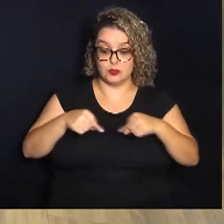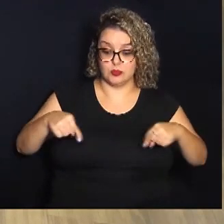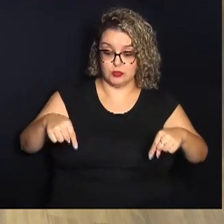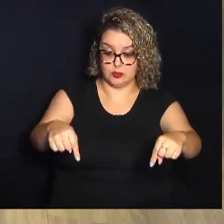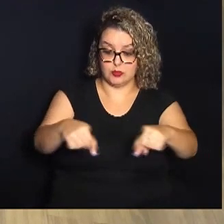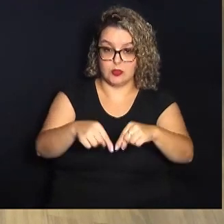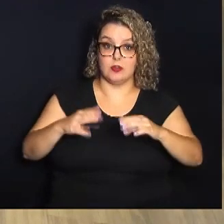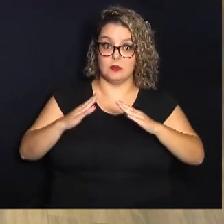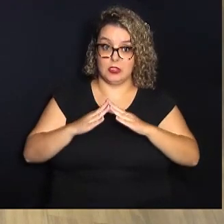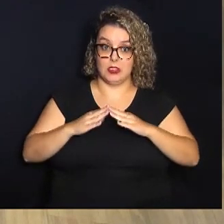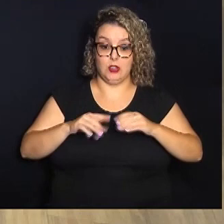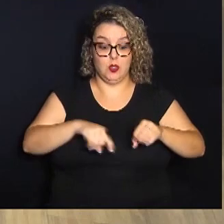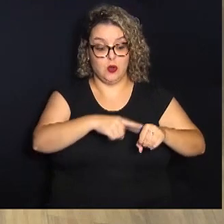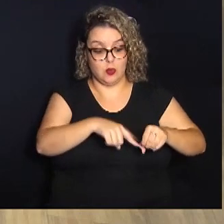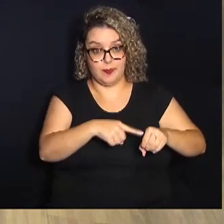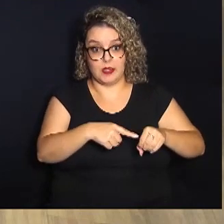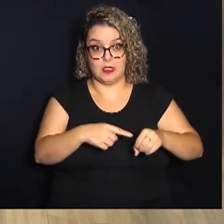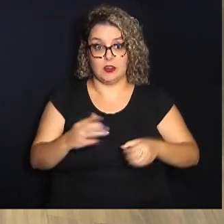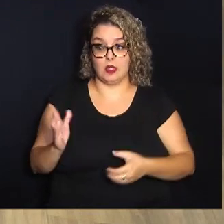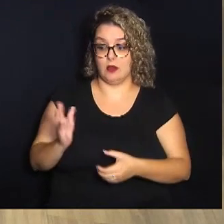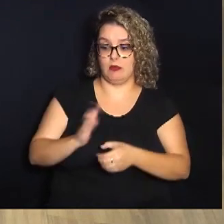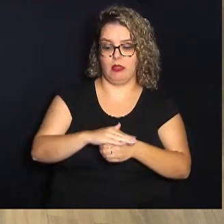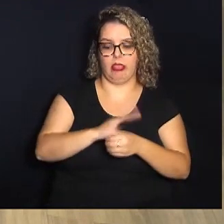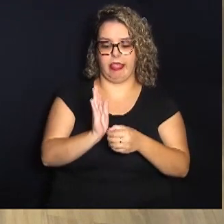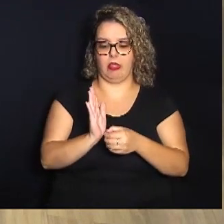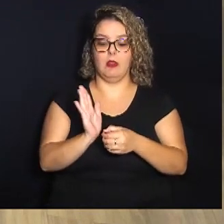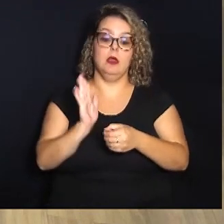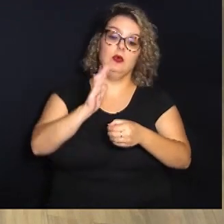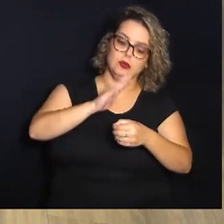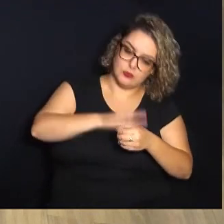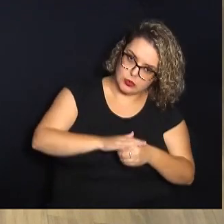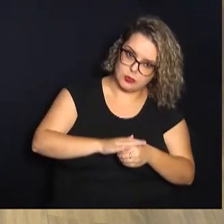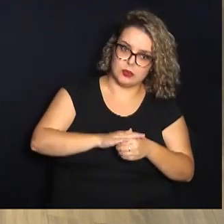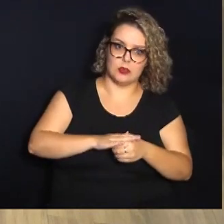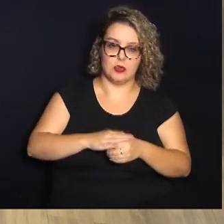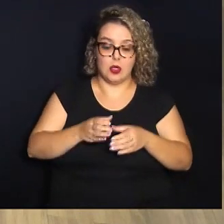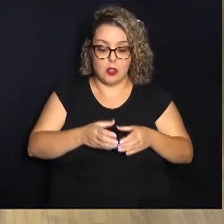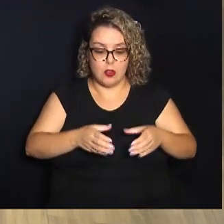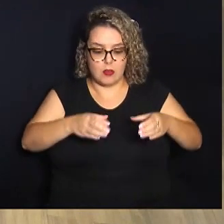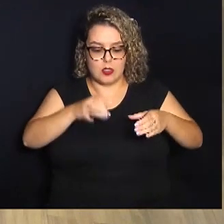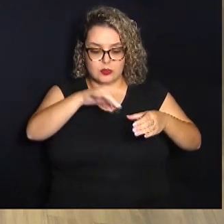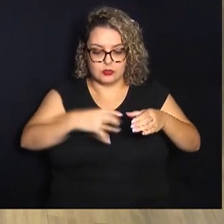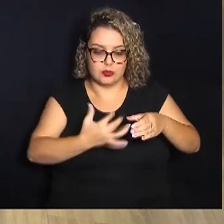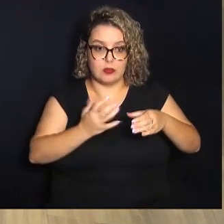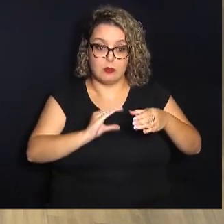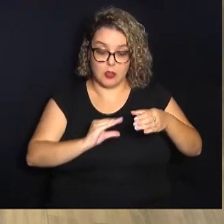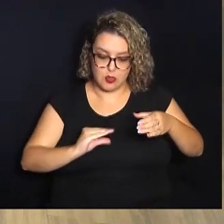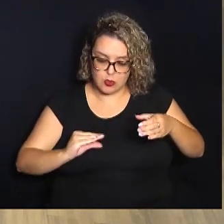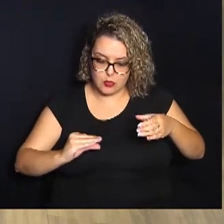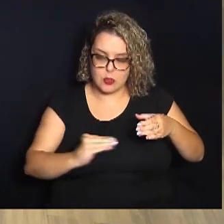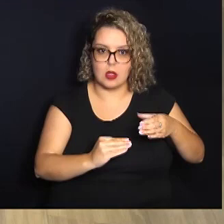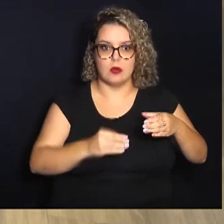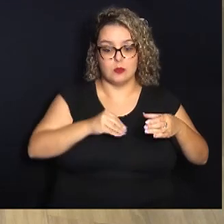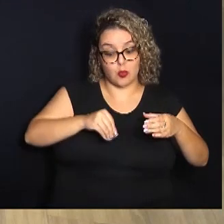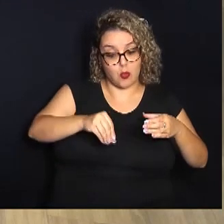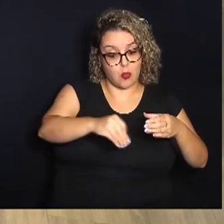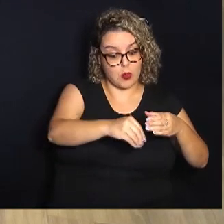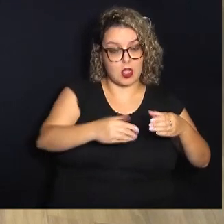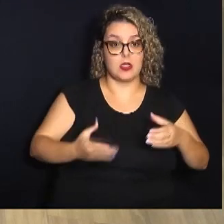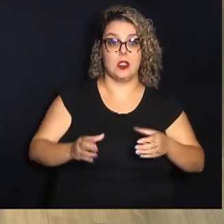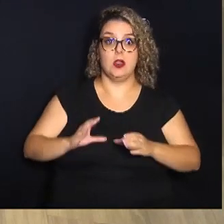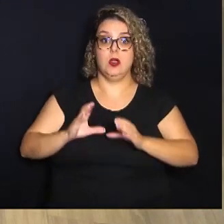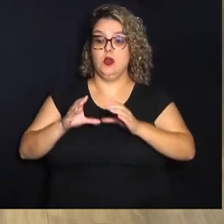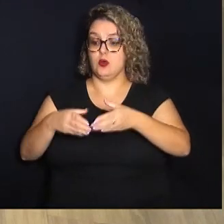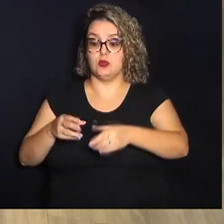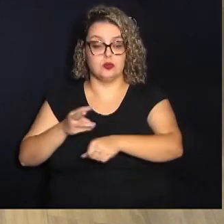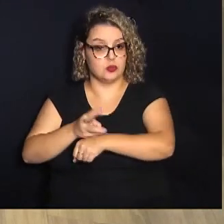vaso sanitário que não está sendo utilizado, vaso de planta. Faça este trabalho. Grupo de WhatsApp, manda